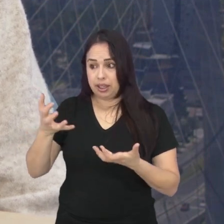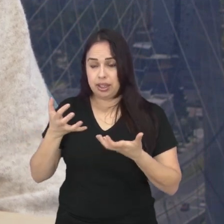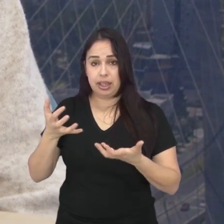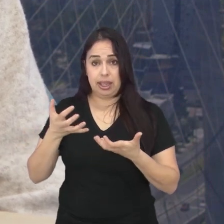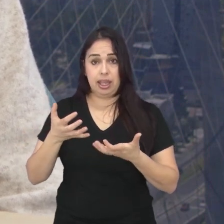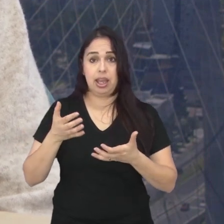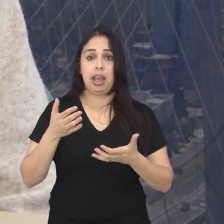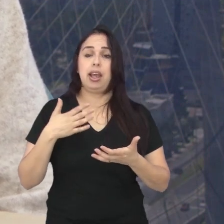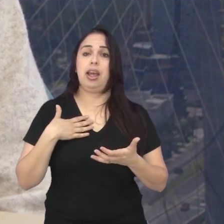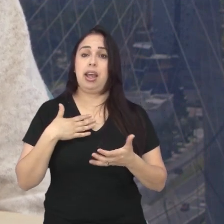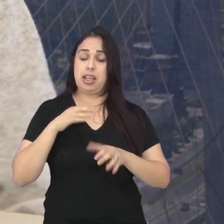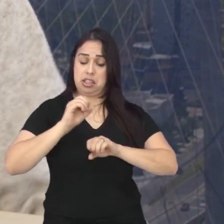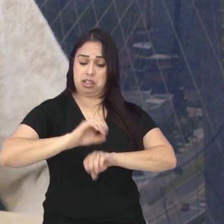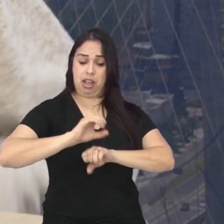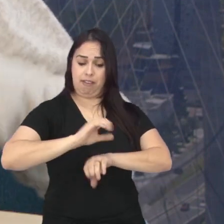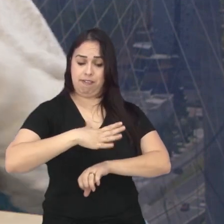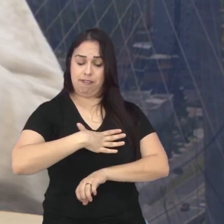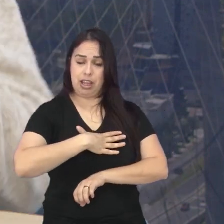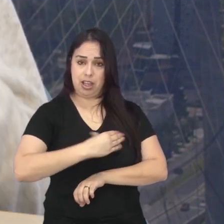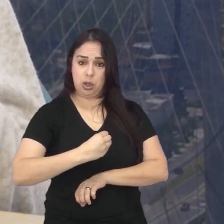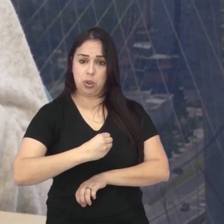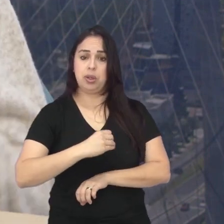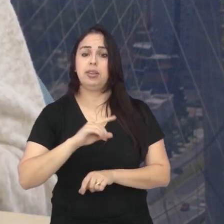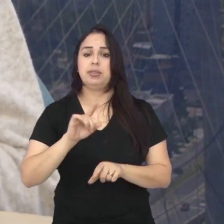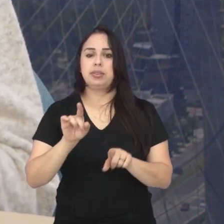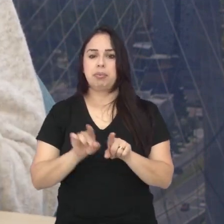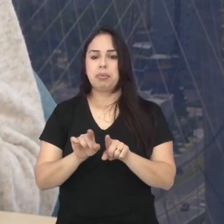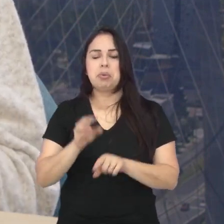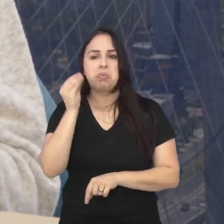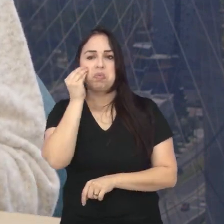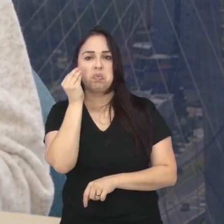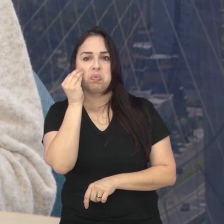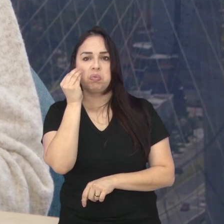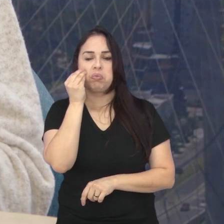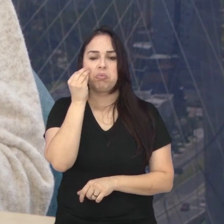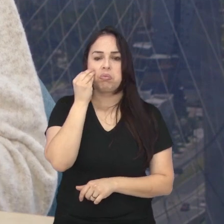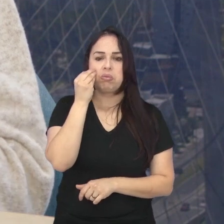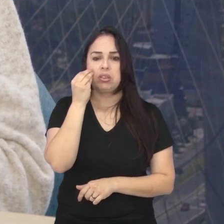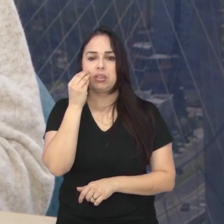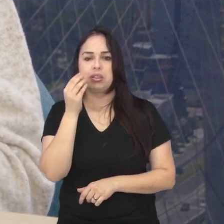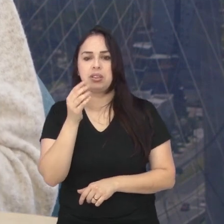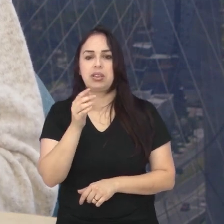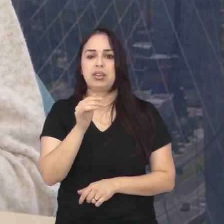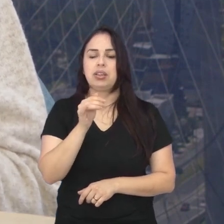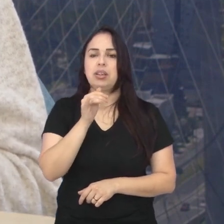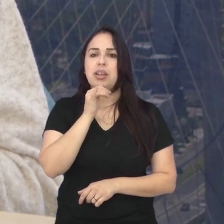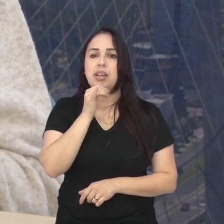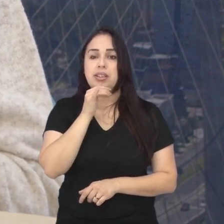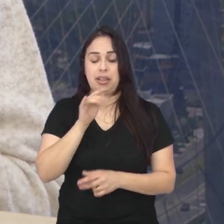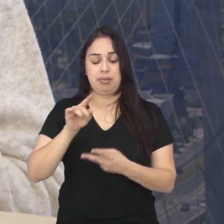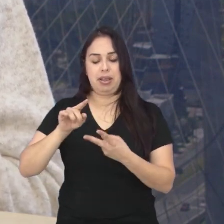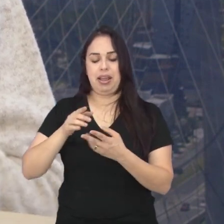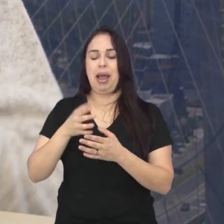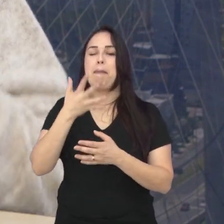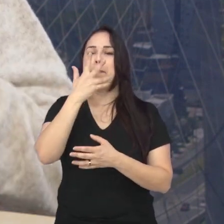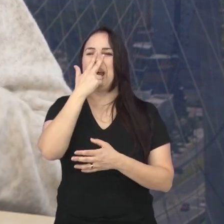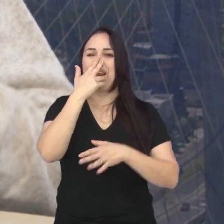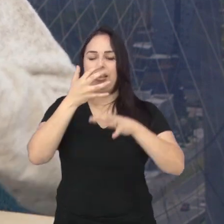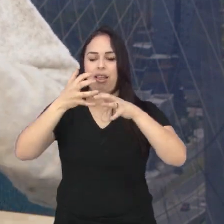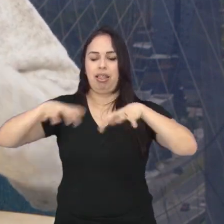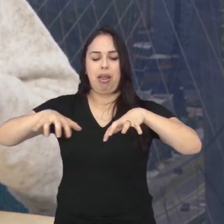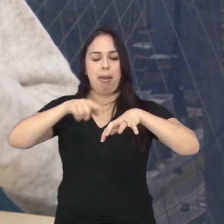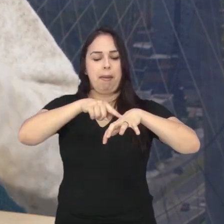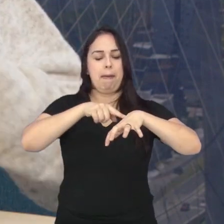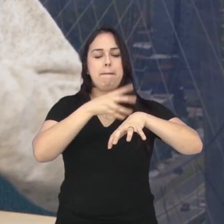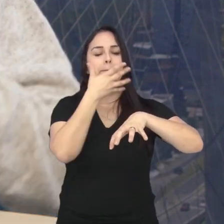quer exercer a parentalidade, como a gente vê, né? Tem uma tentativa de separação entre o que é ser pai e o que é